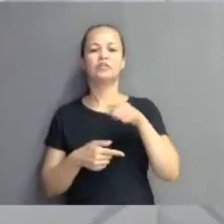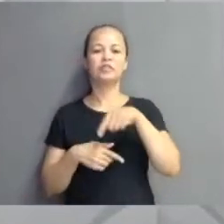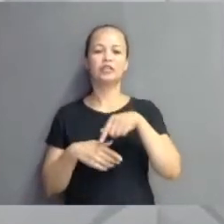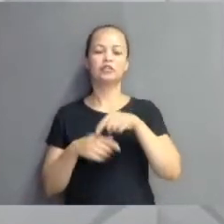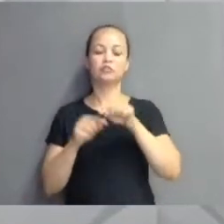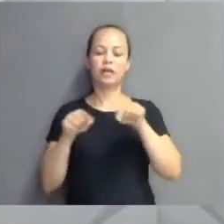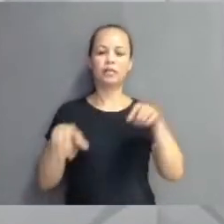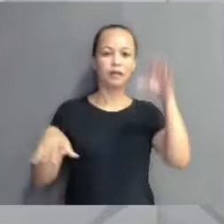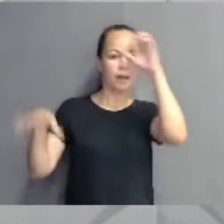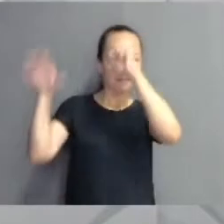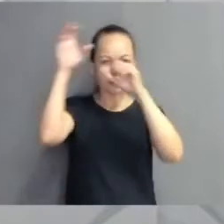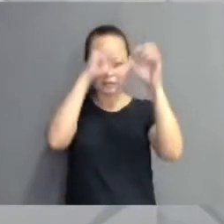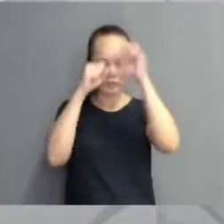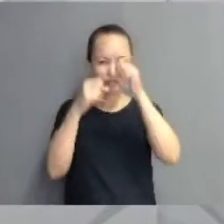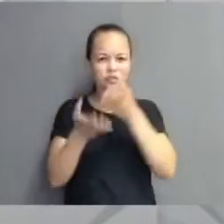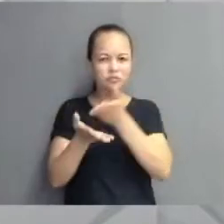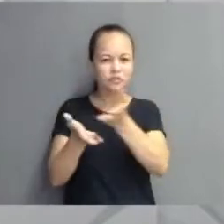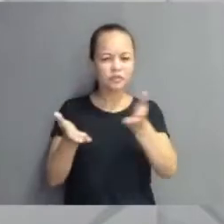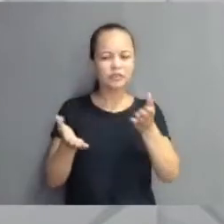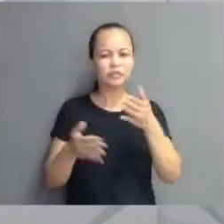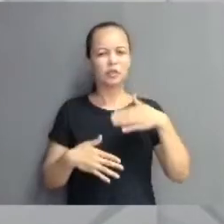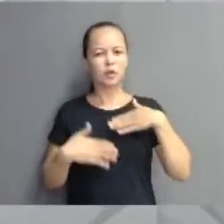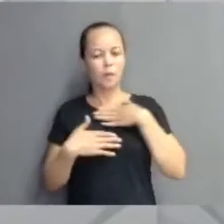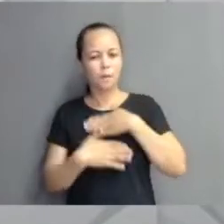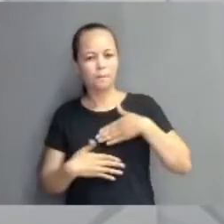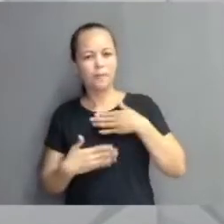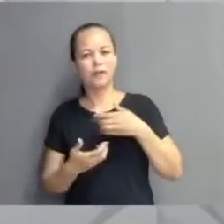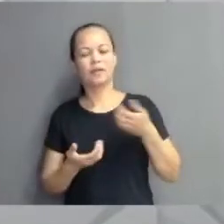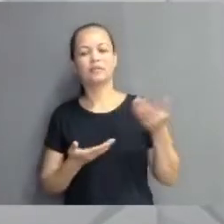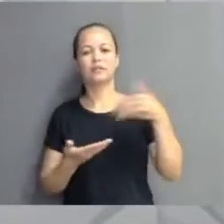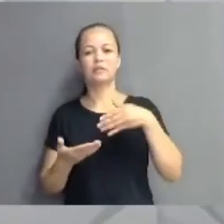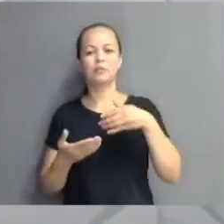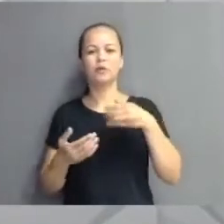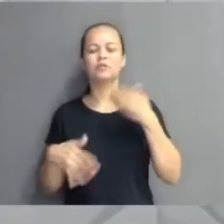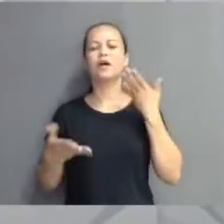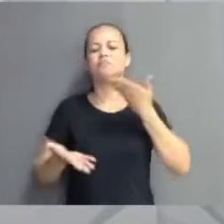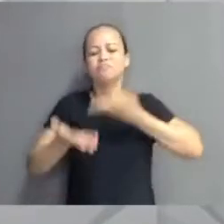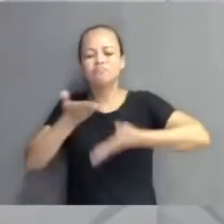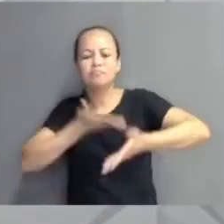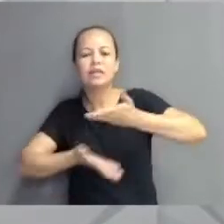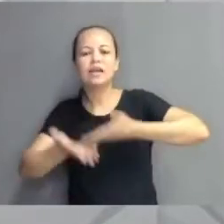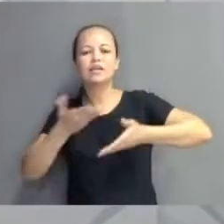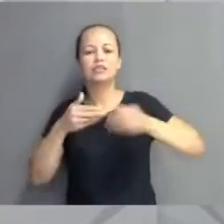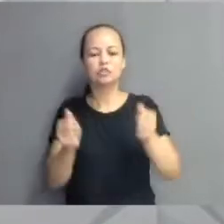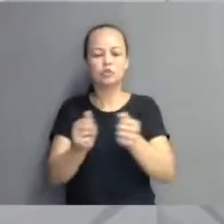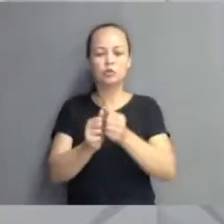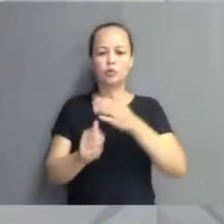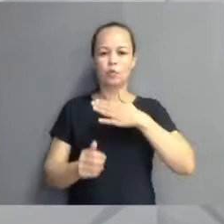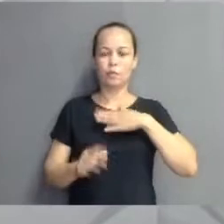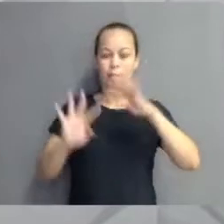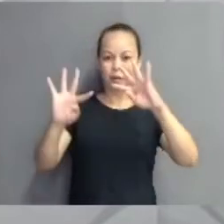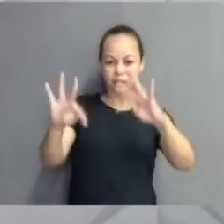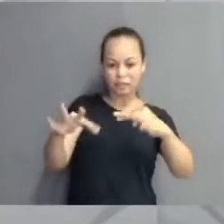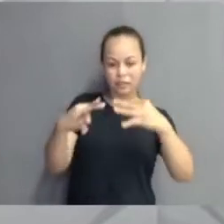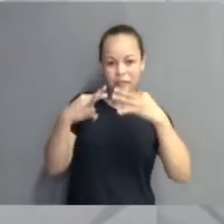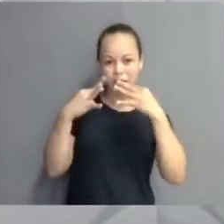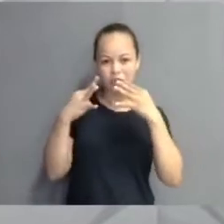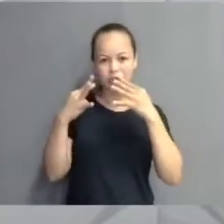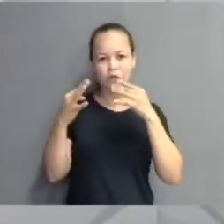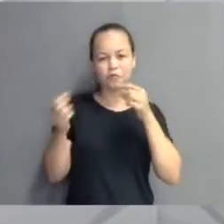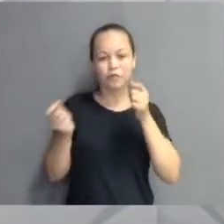à vontade que você aí na sua casa possa interagir comigo prestar bastante atenção fica